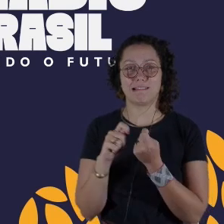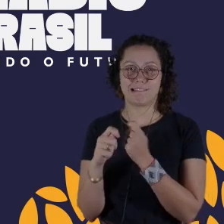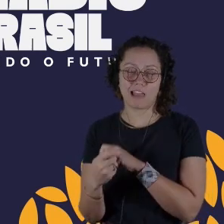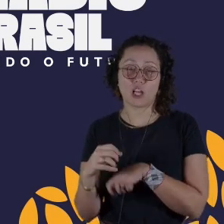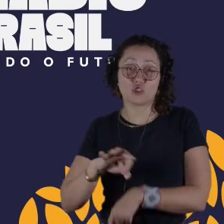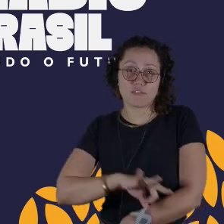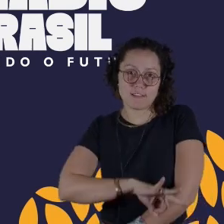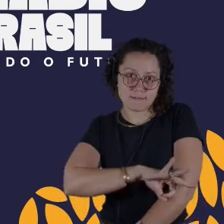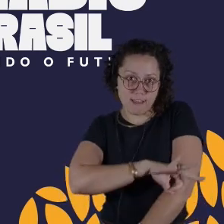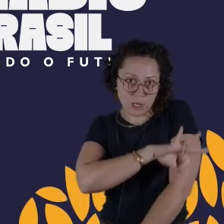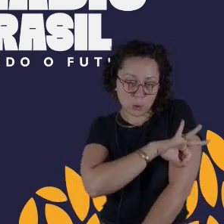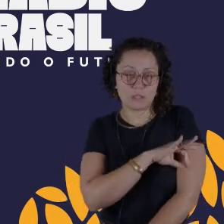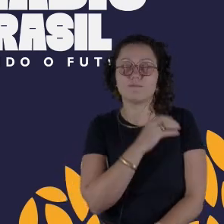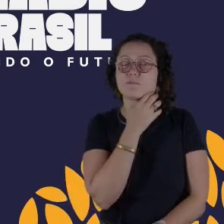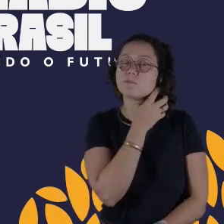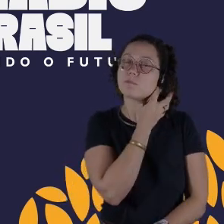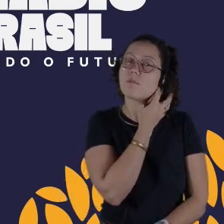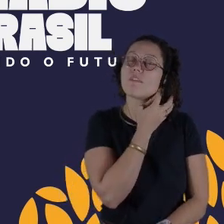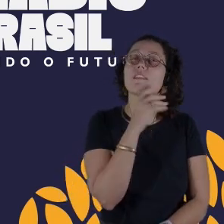muito engraçado.